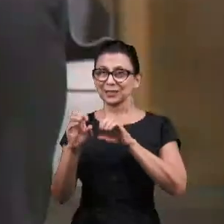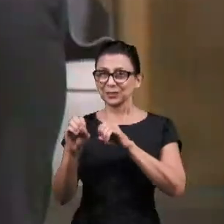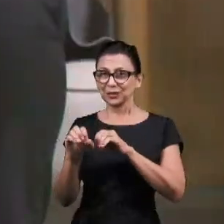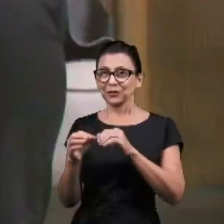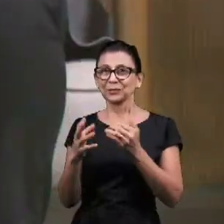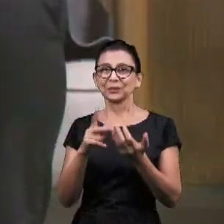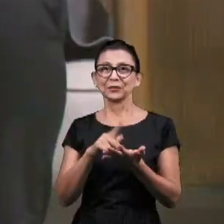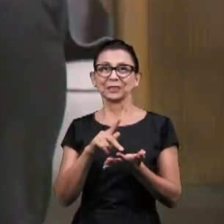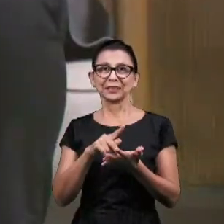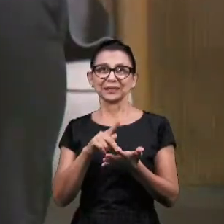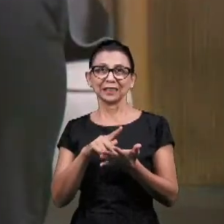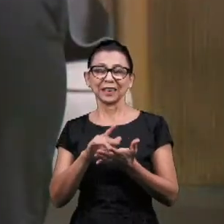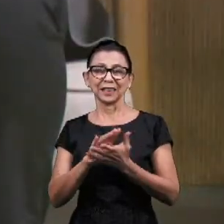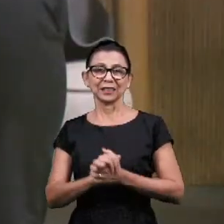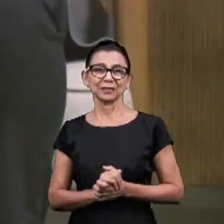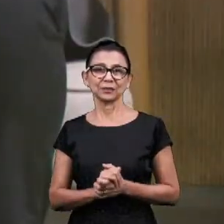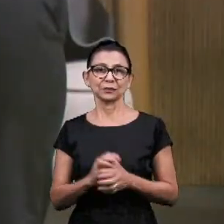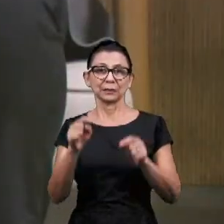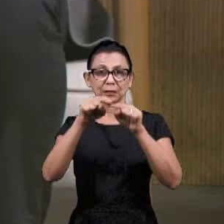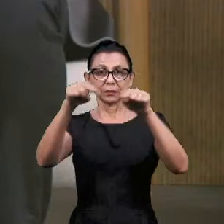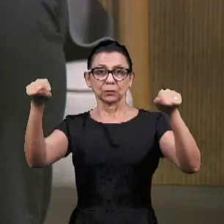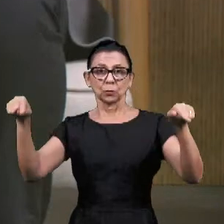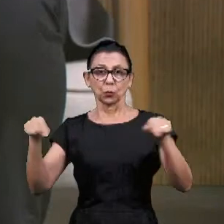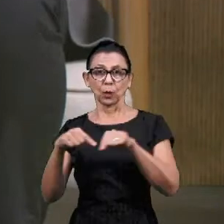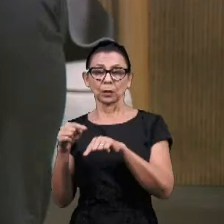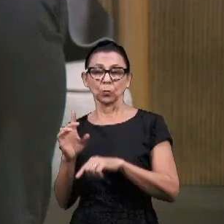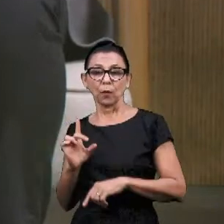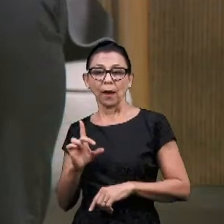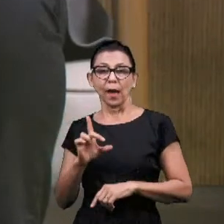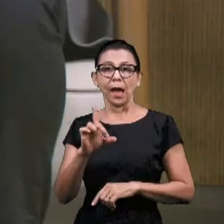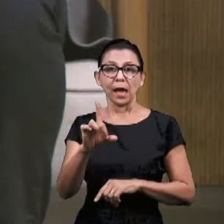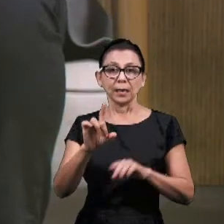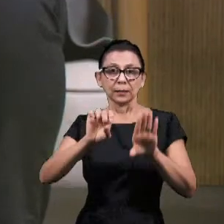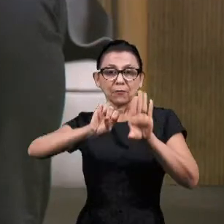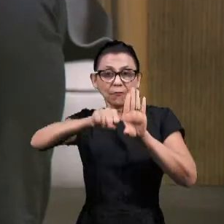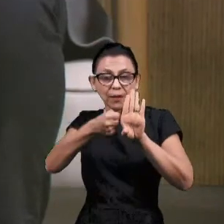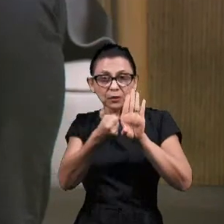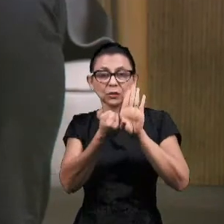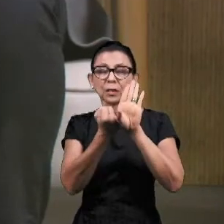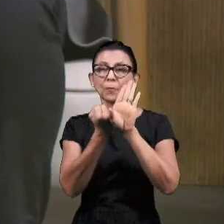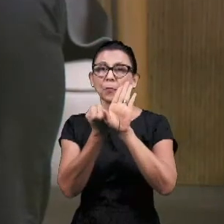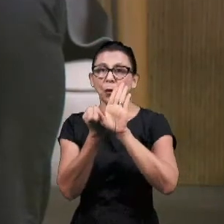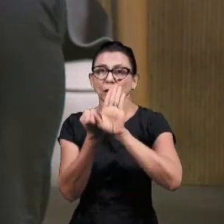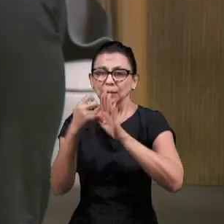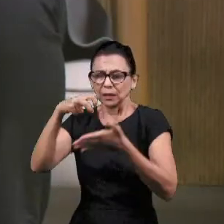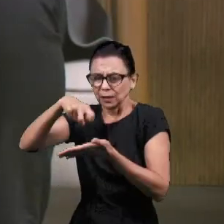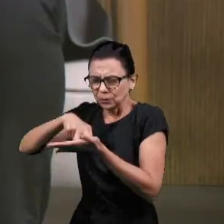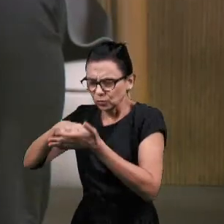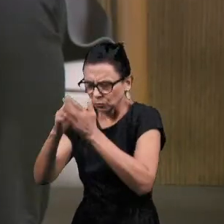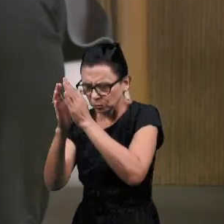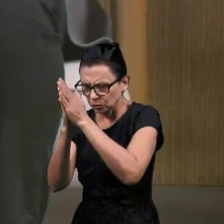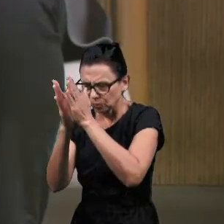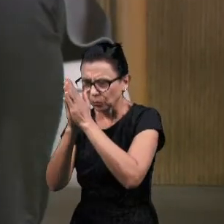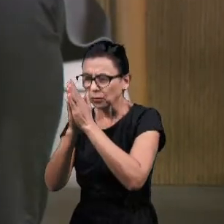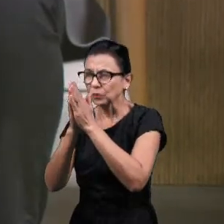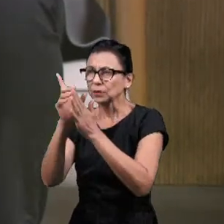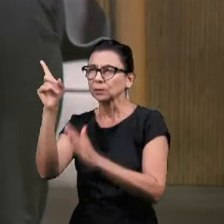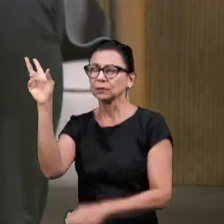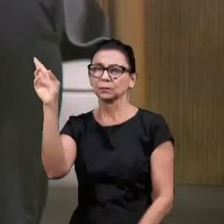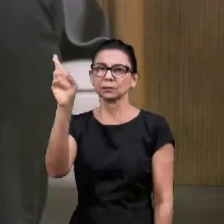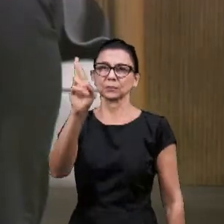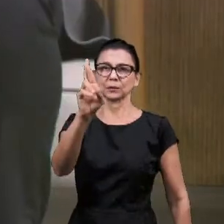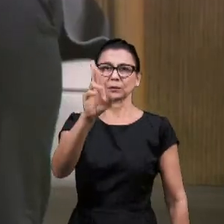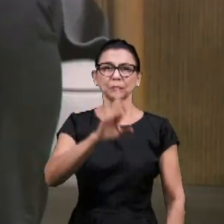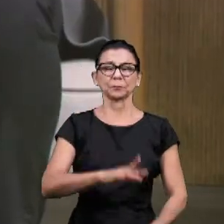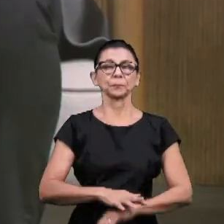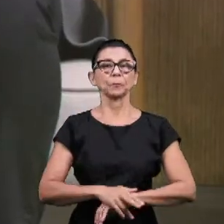teu aposento, fecha a porta do seu quarto e o Deus que vem em secreto te responderá. Essa é a experiência nossa como igreja, né? Olha